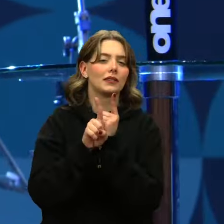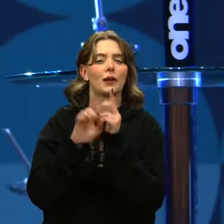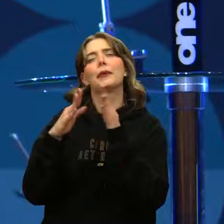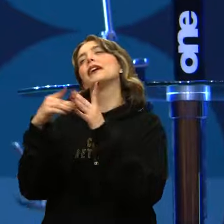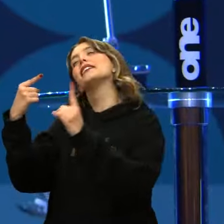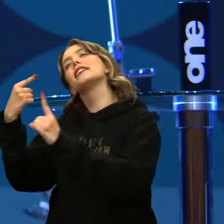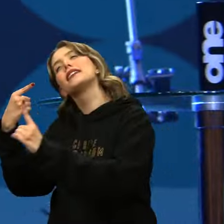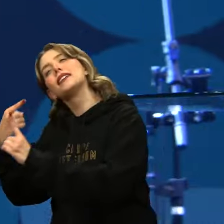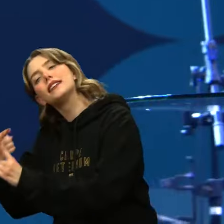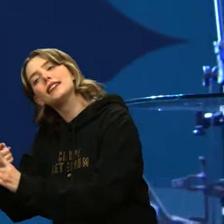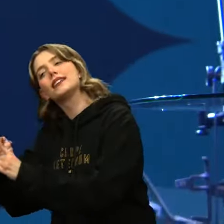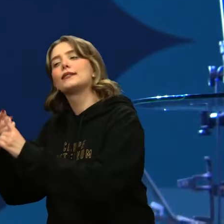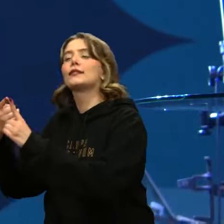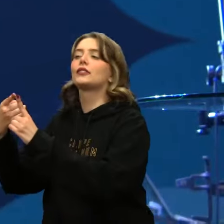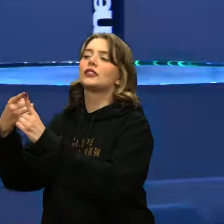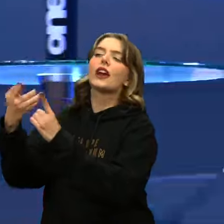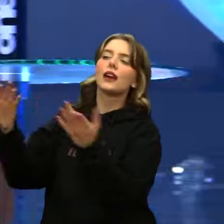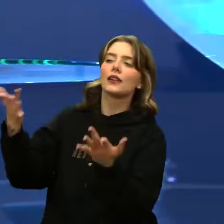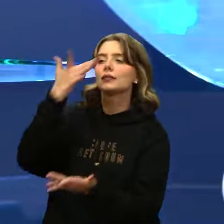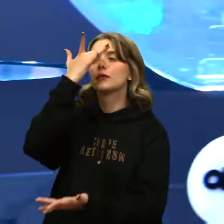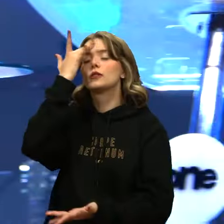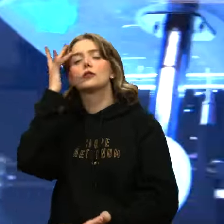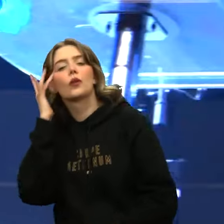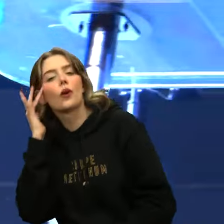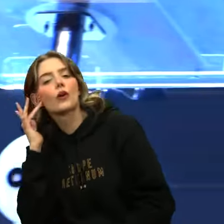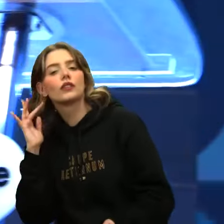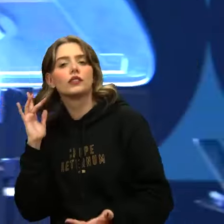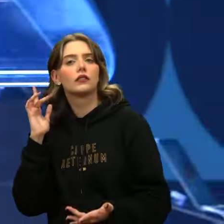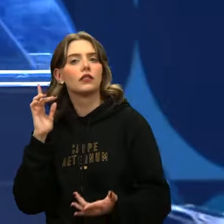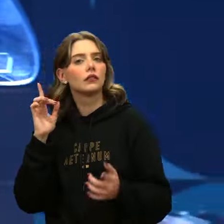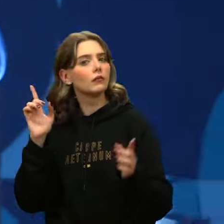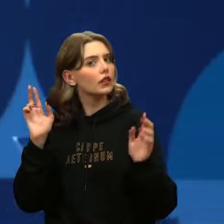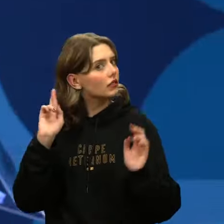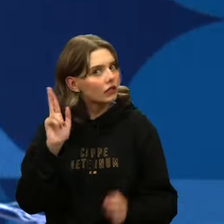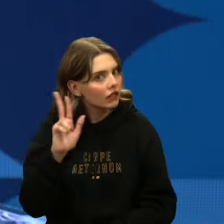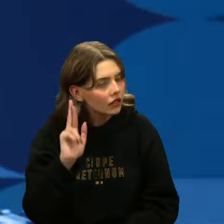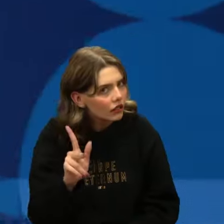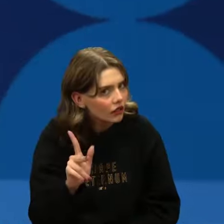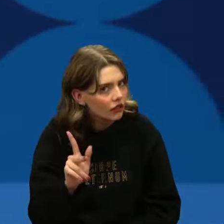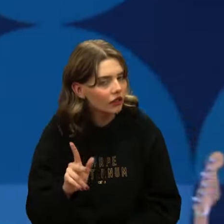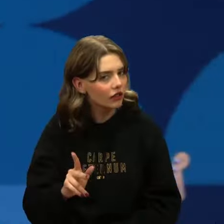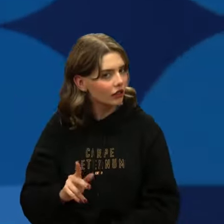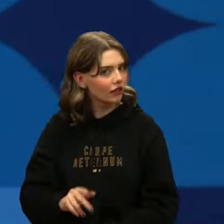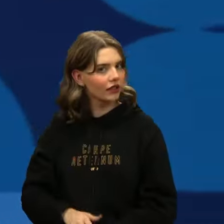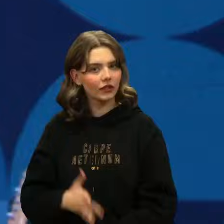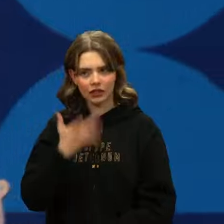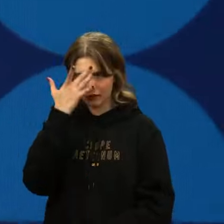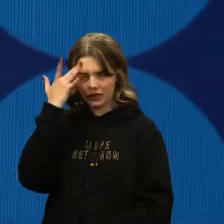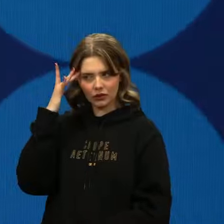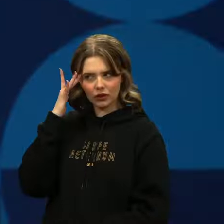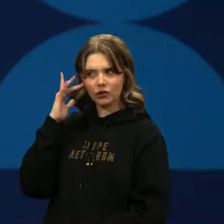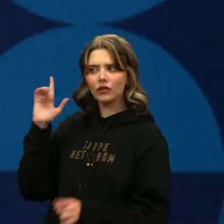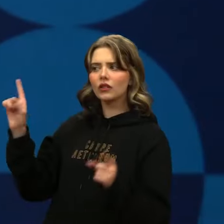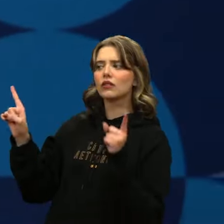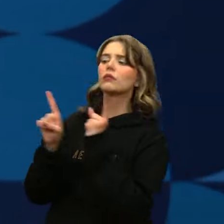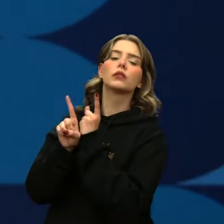que ia nos receber com alguma agência, alguma missão, alguma coisa do tipo, mas não. Quando estava lá para me buscar, era